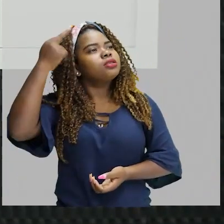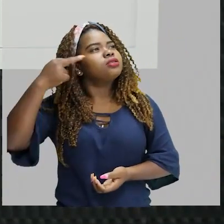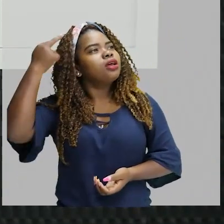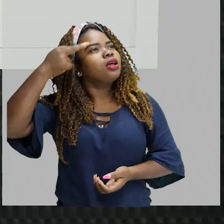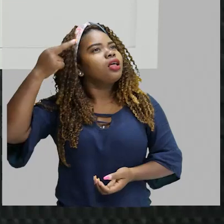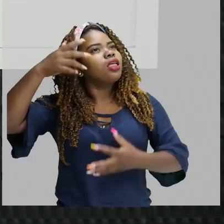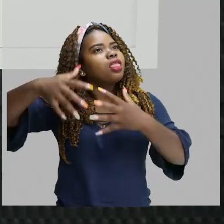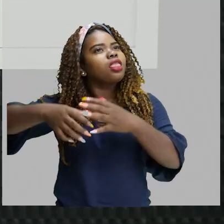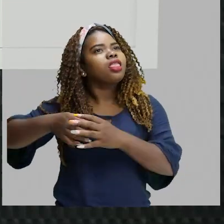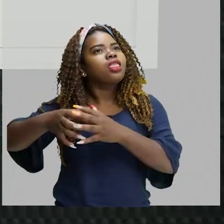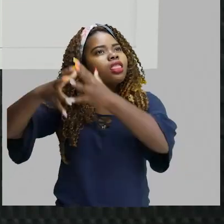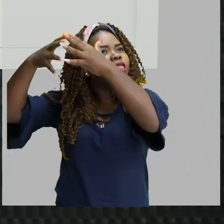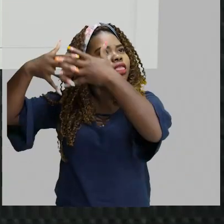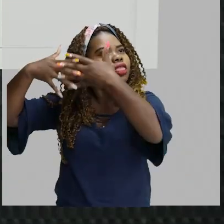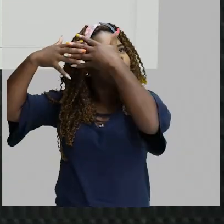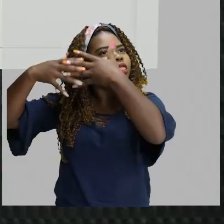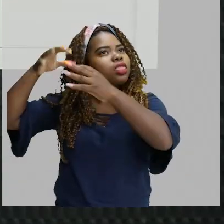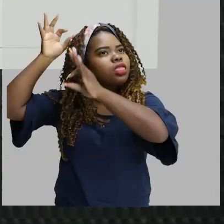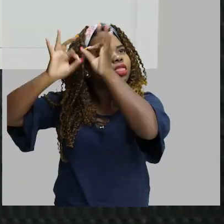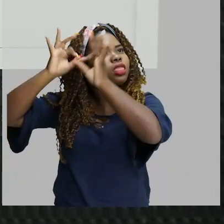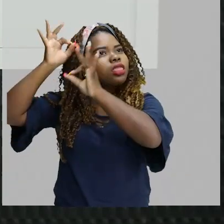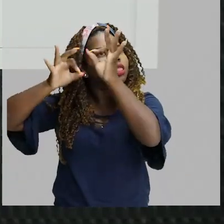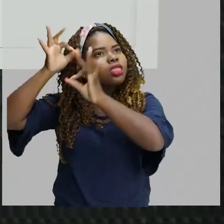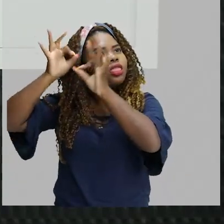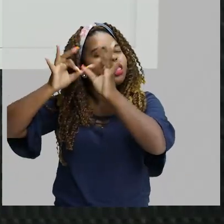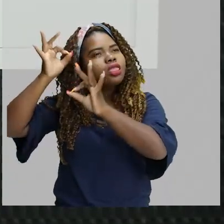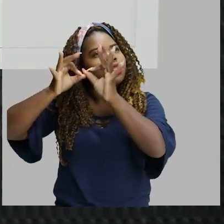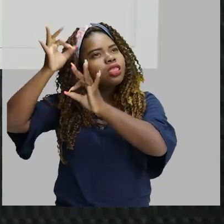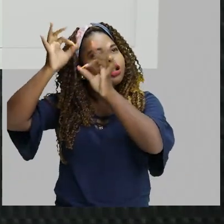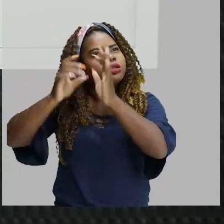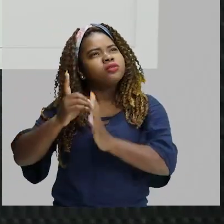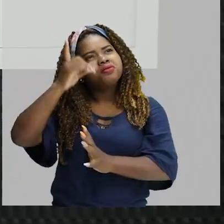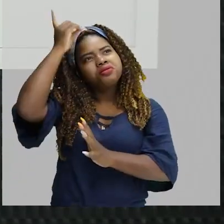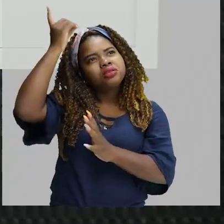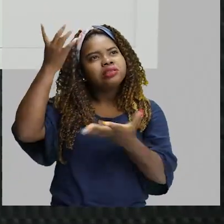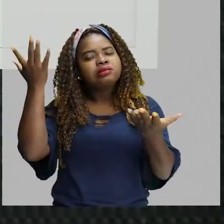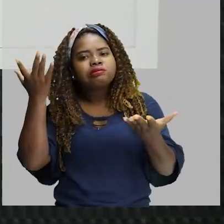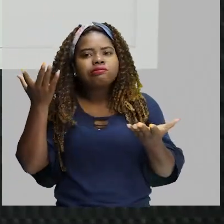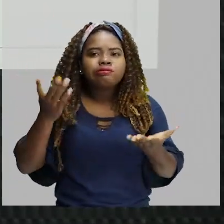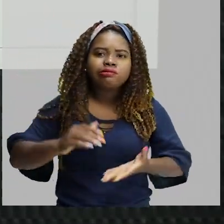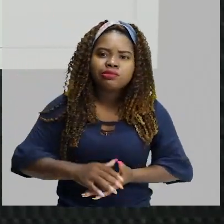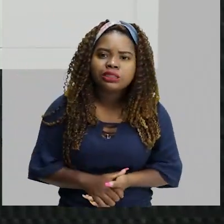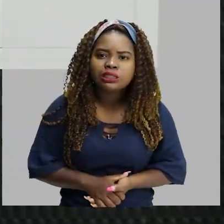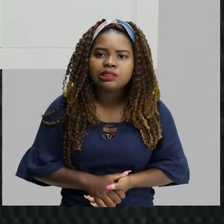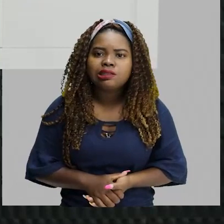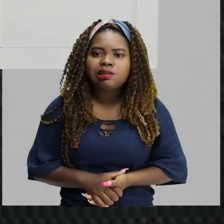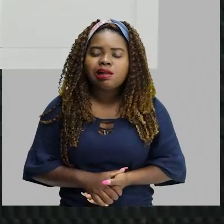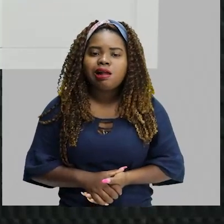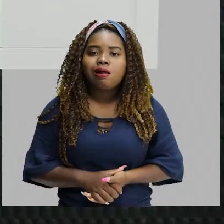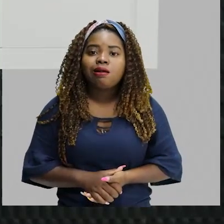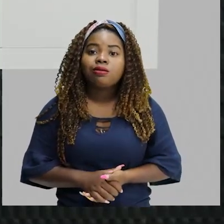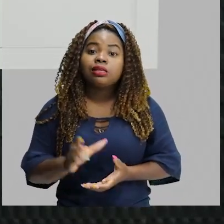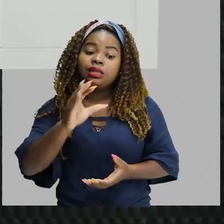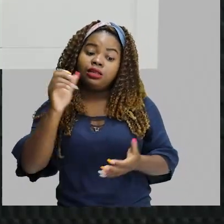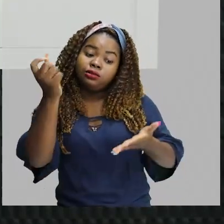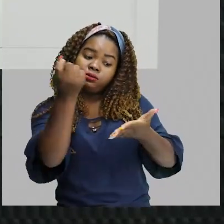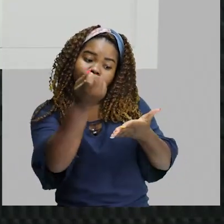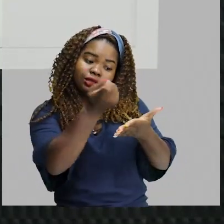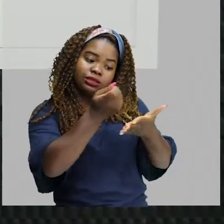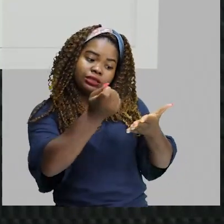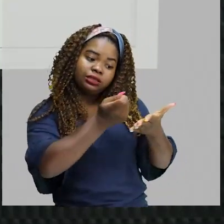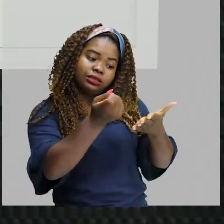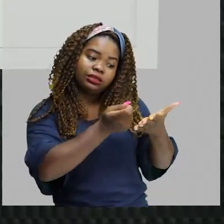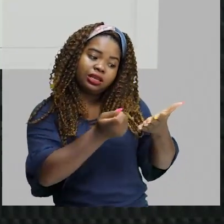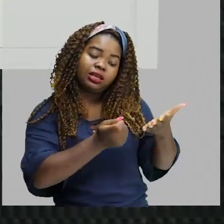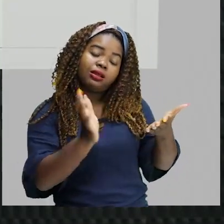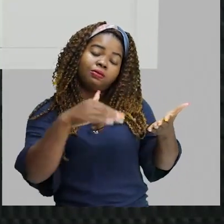sua mente, ou um enunciado que você vai criar, tá? Claro que para escrita fica muito